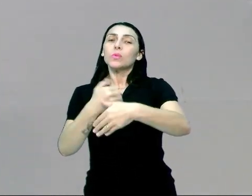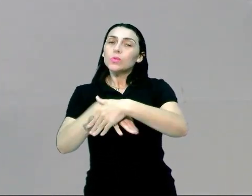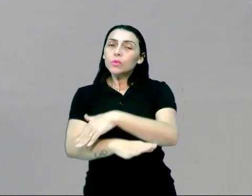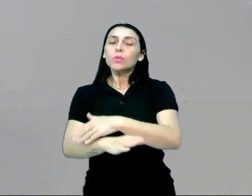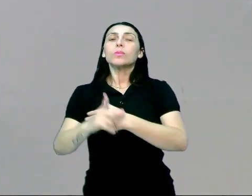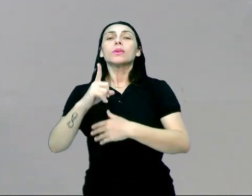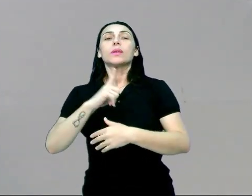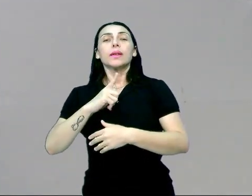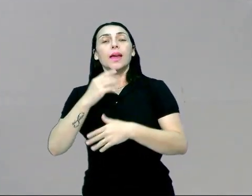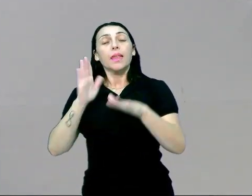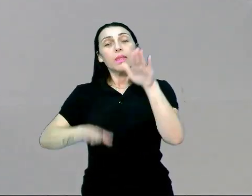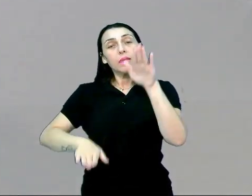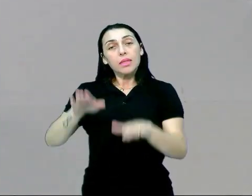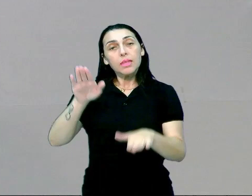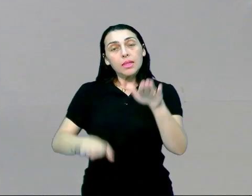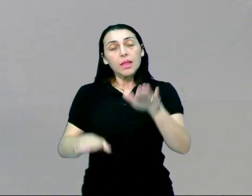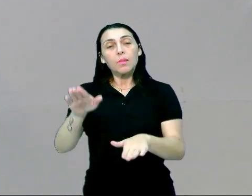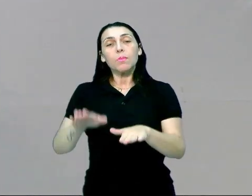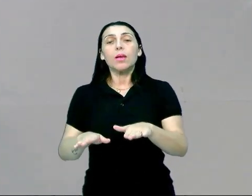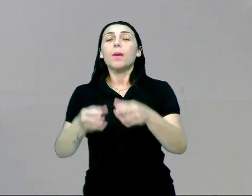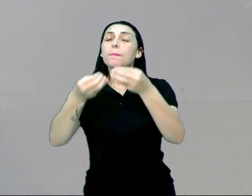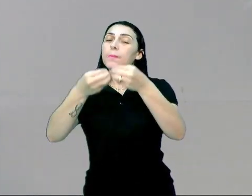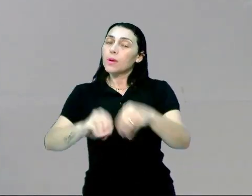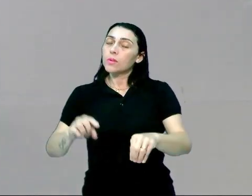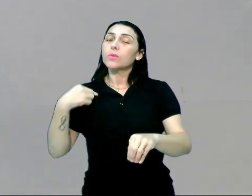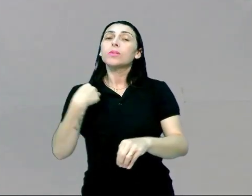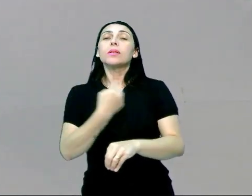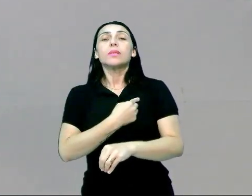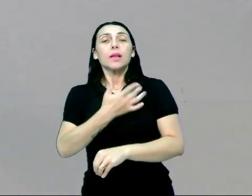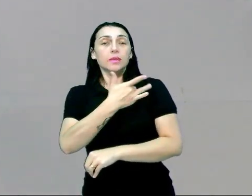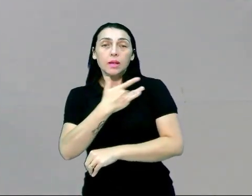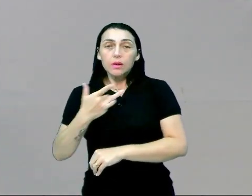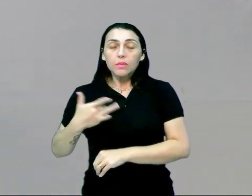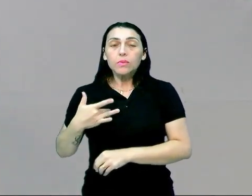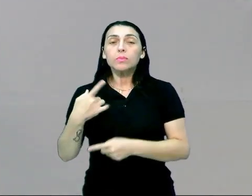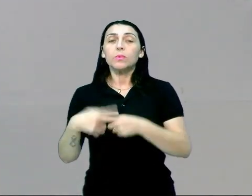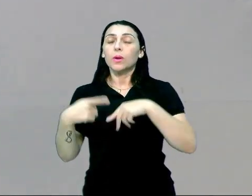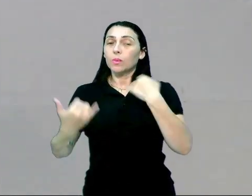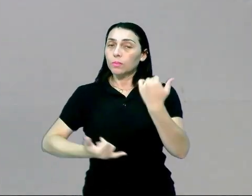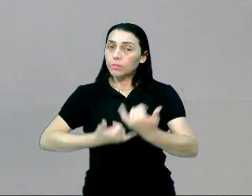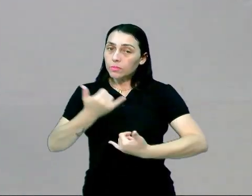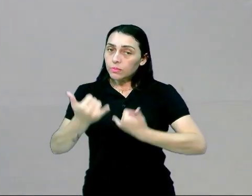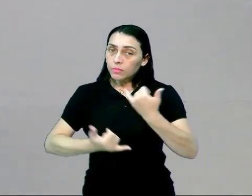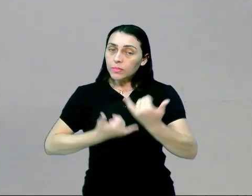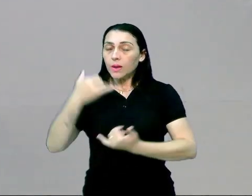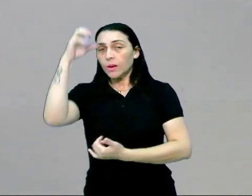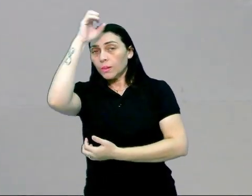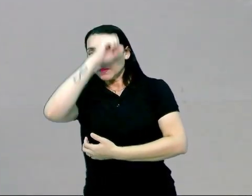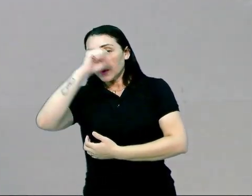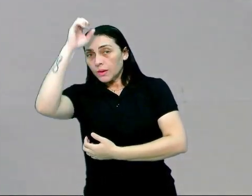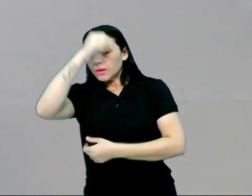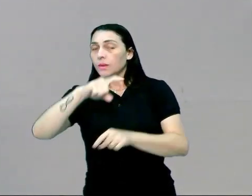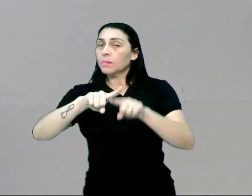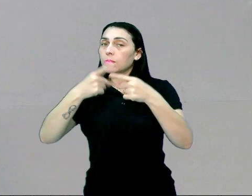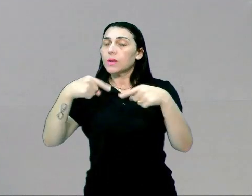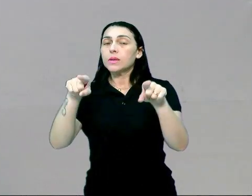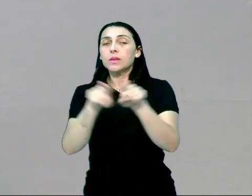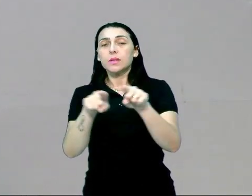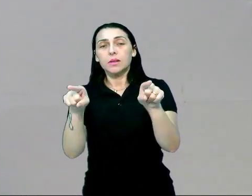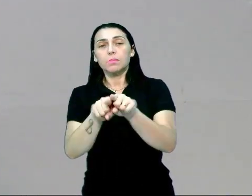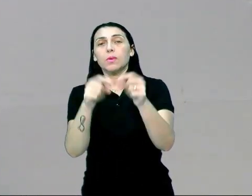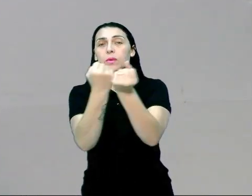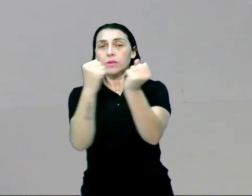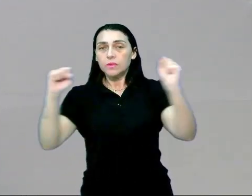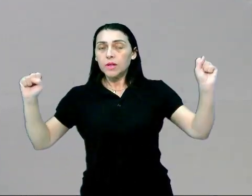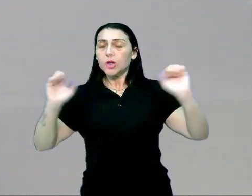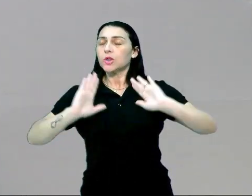que, a depender dessa dinâmica, afeta sim o aspecto físico, porque o brincar é um aprendizado, mas também é uma atividade física